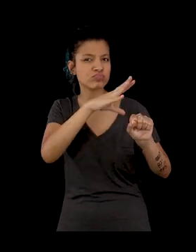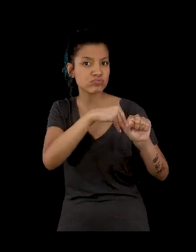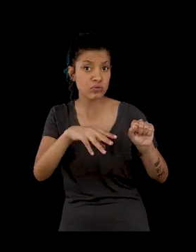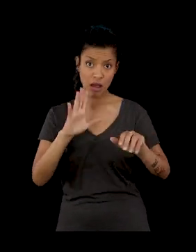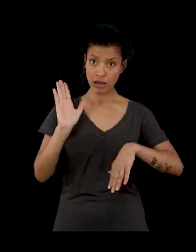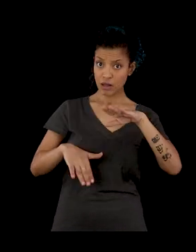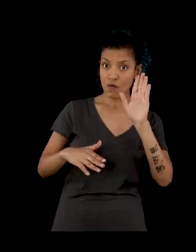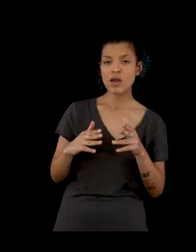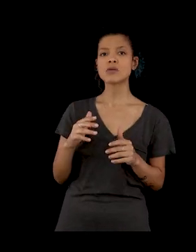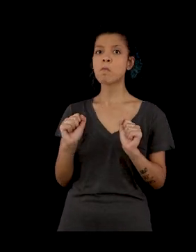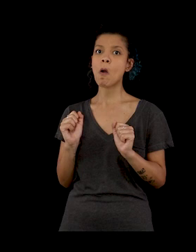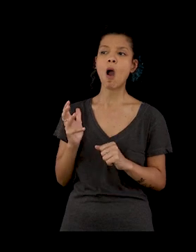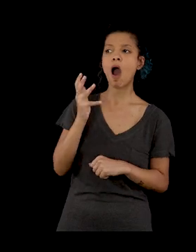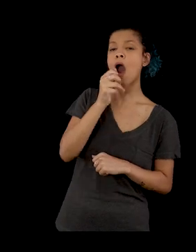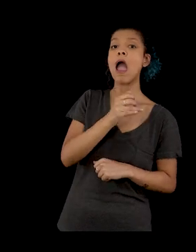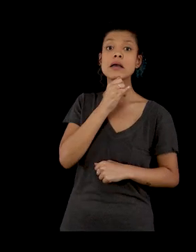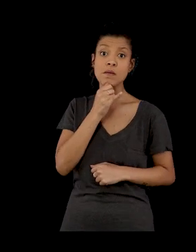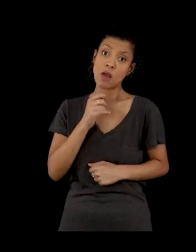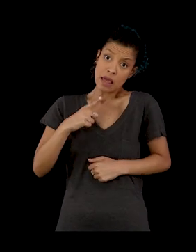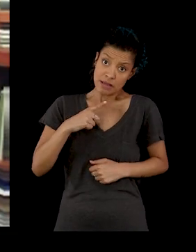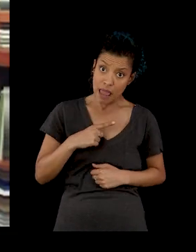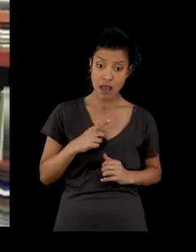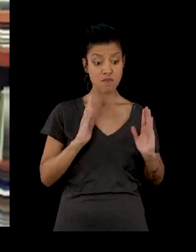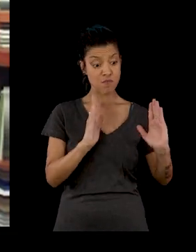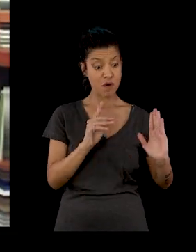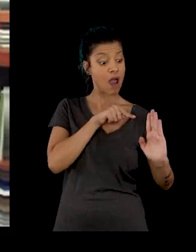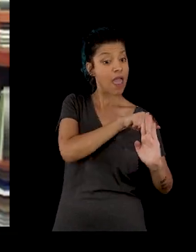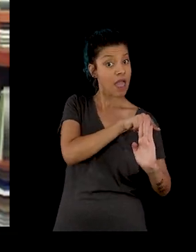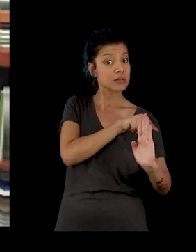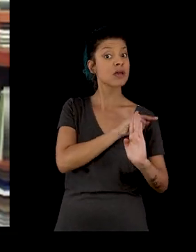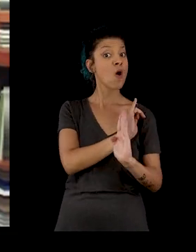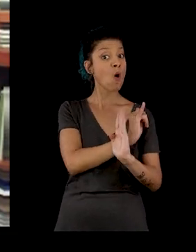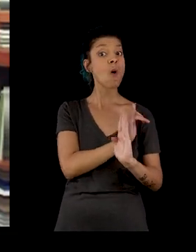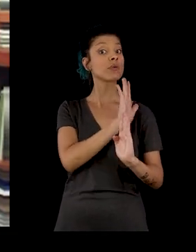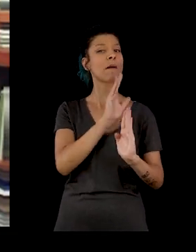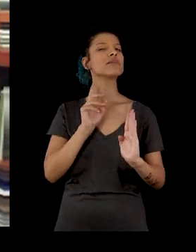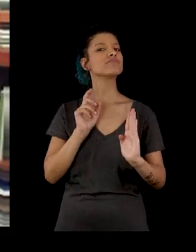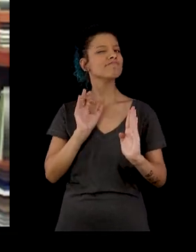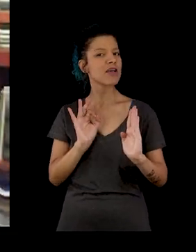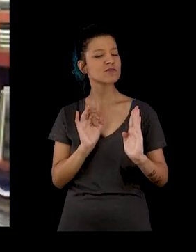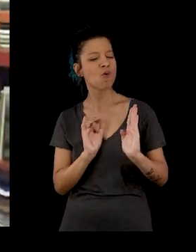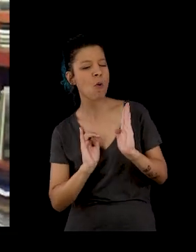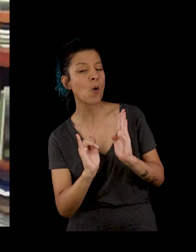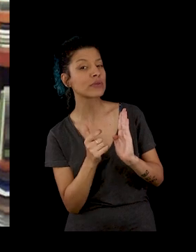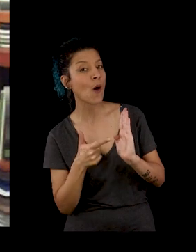no... boi de piranha, né? No você balde. Entrega um boi para passar o outro, né? No teatro brasileiro, isso